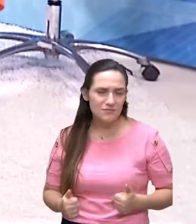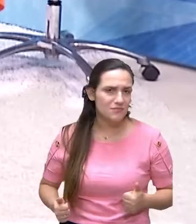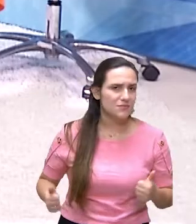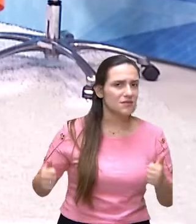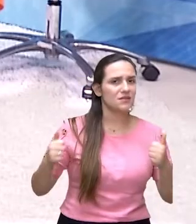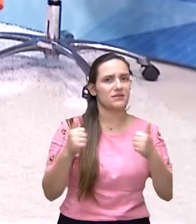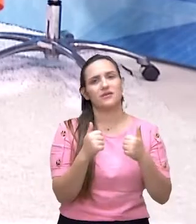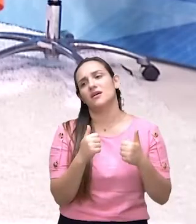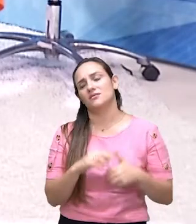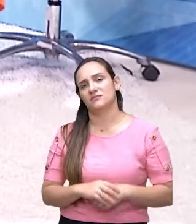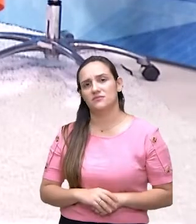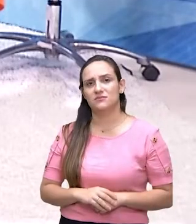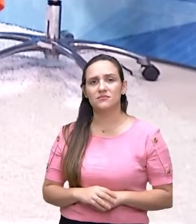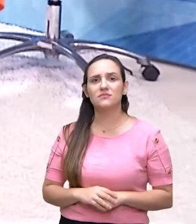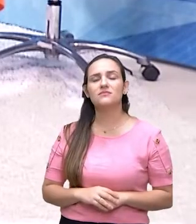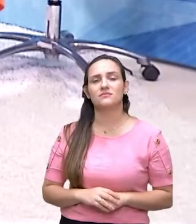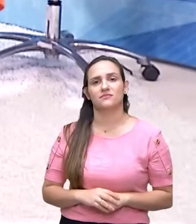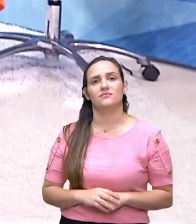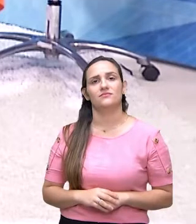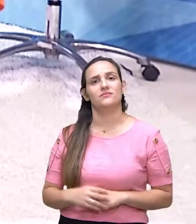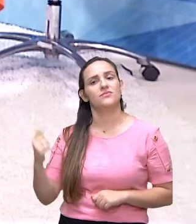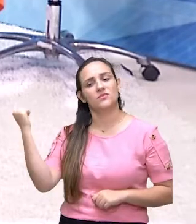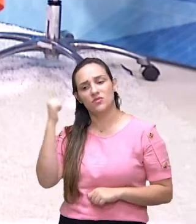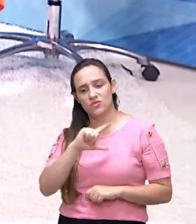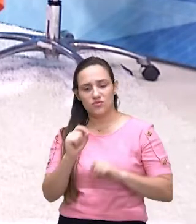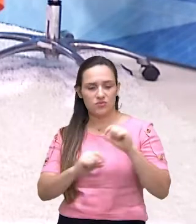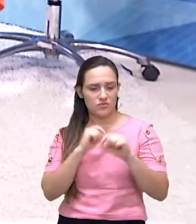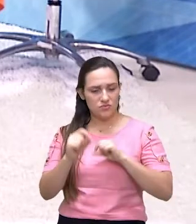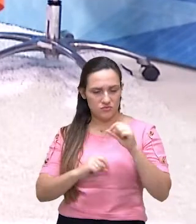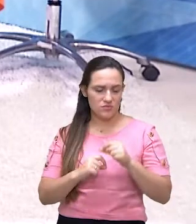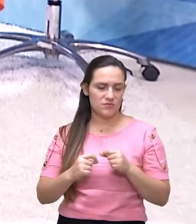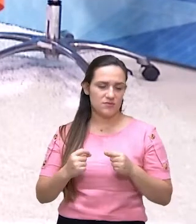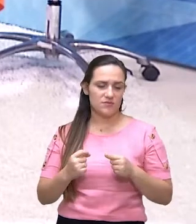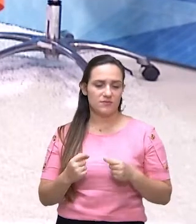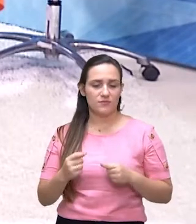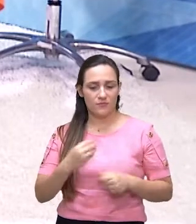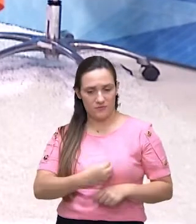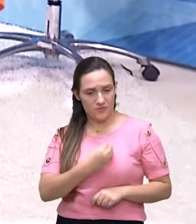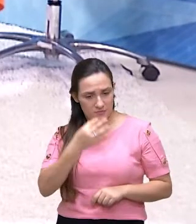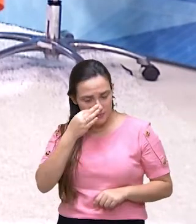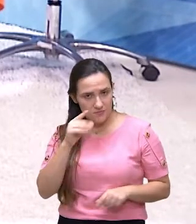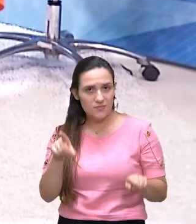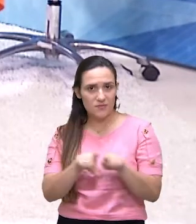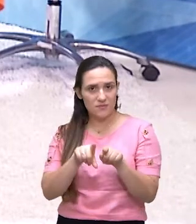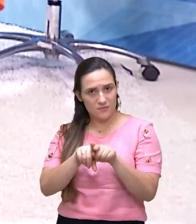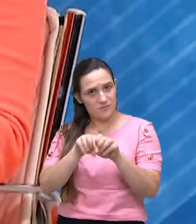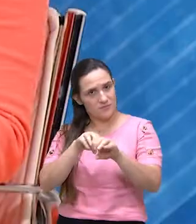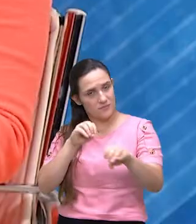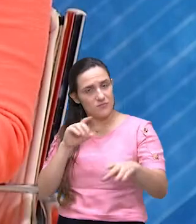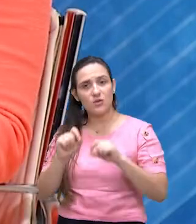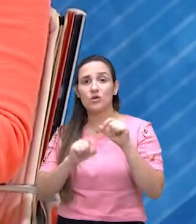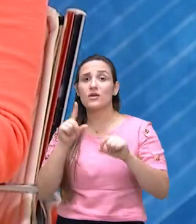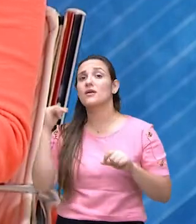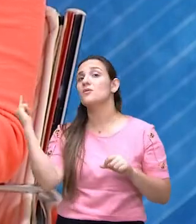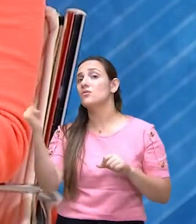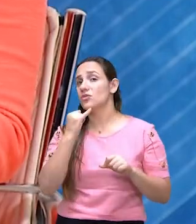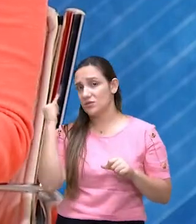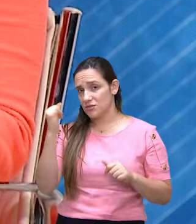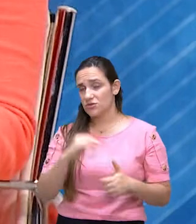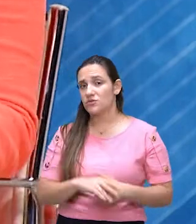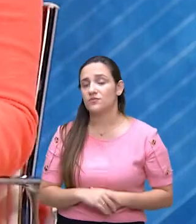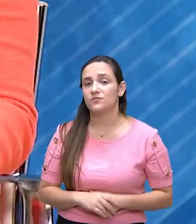de aprimorar não é de conseguir fornecer e de qualidade seja presencial ou seja ou a distância O importante